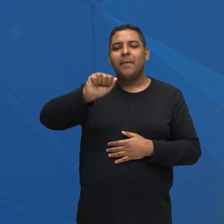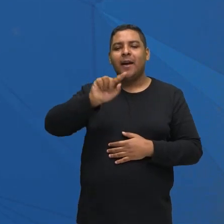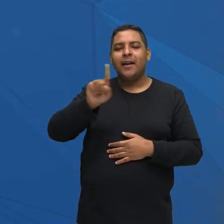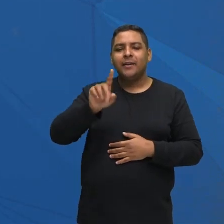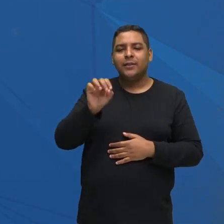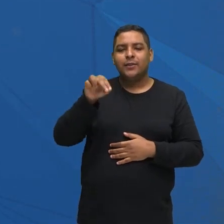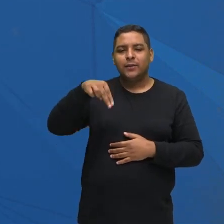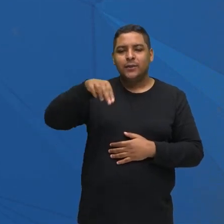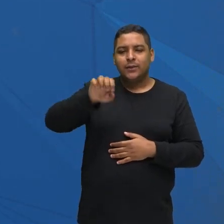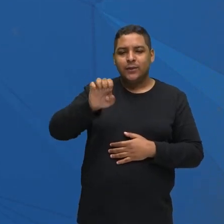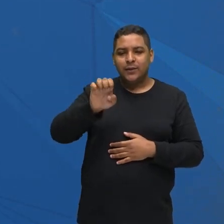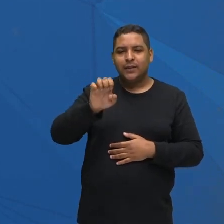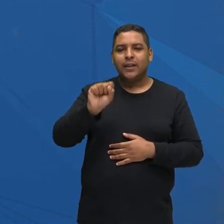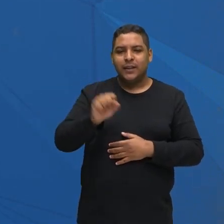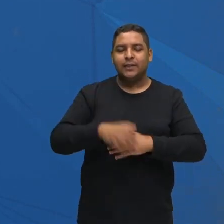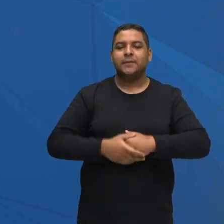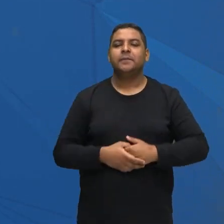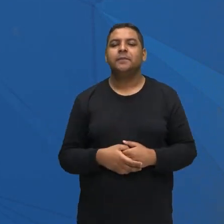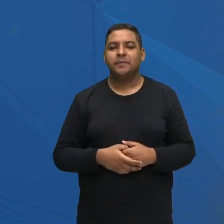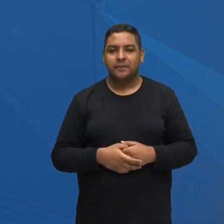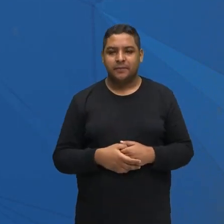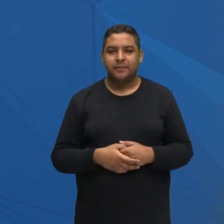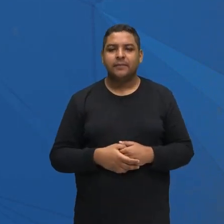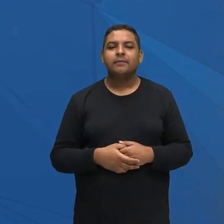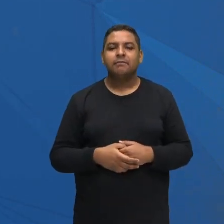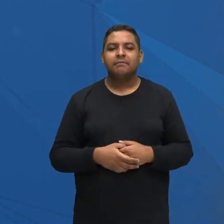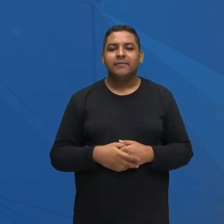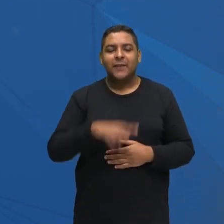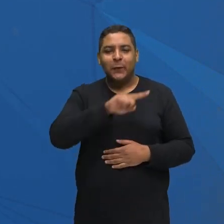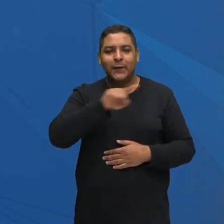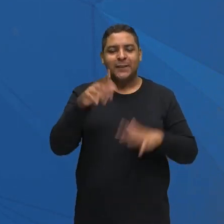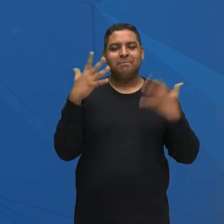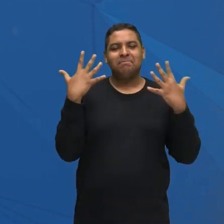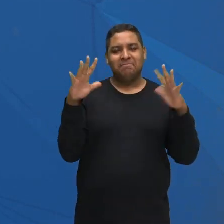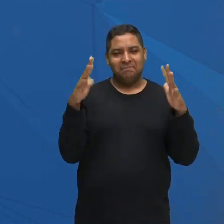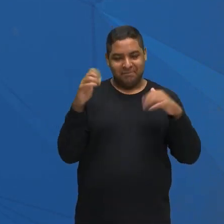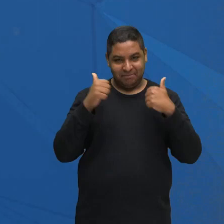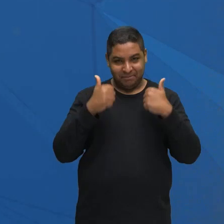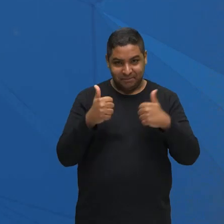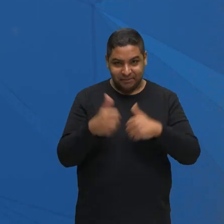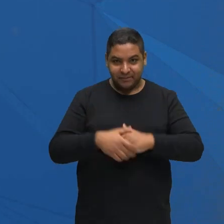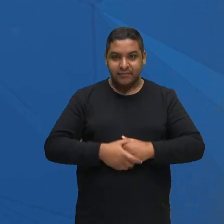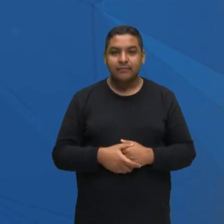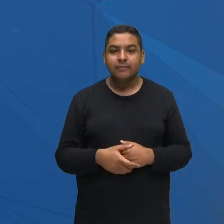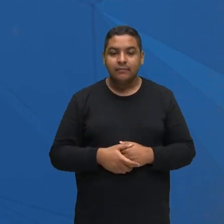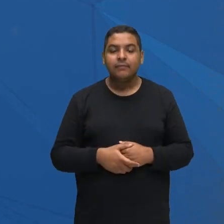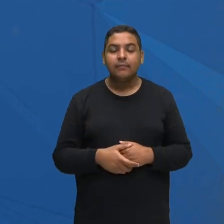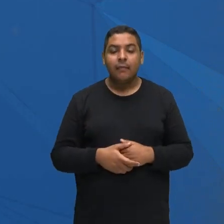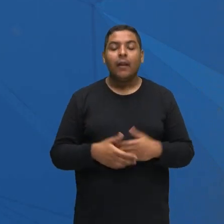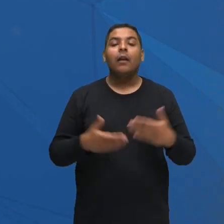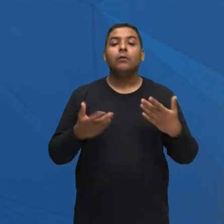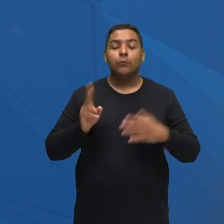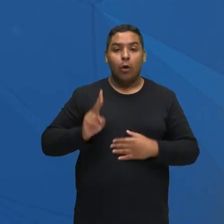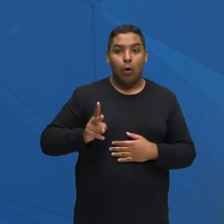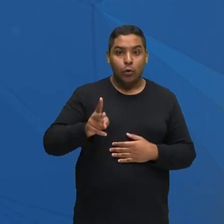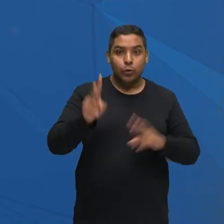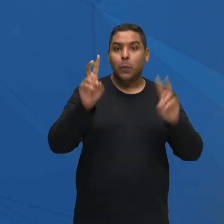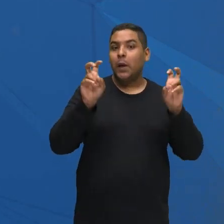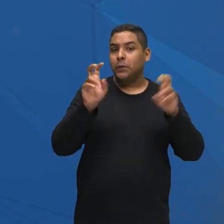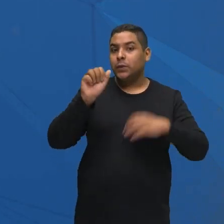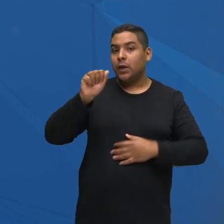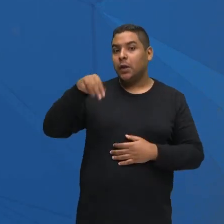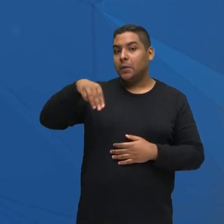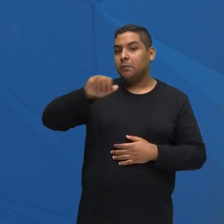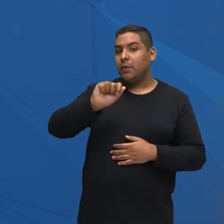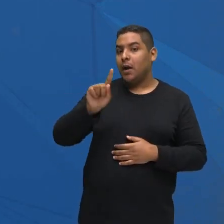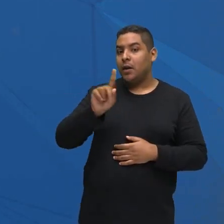aí, participando. A galera tá de parabéns, tá bom? E olha só, falando ainda em amazonês, né, que esse tipo